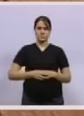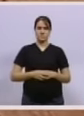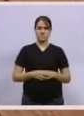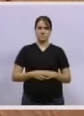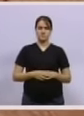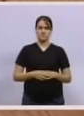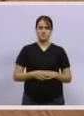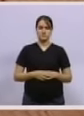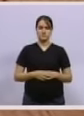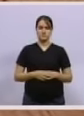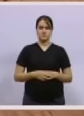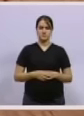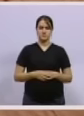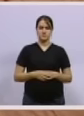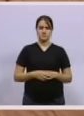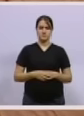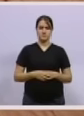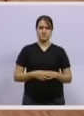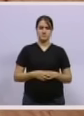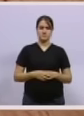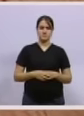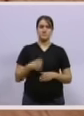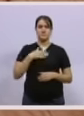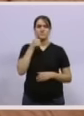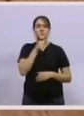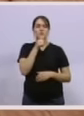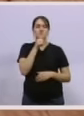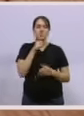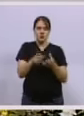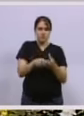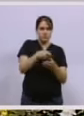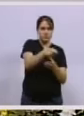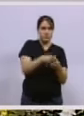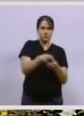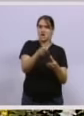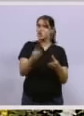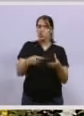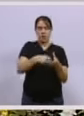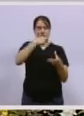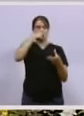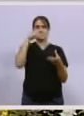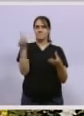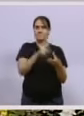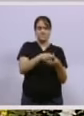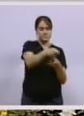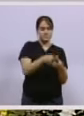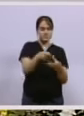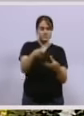avó, ajuntava, colocava nas bocas dos meninos. Nunca na dela, porque não